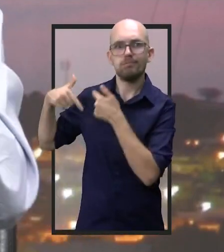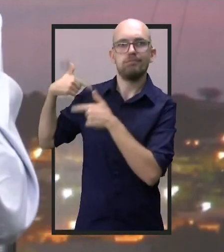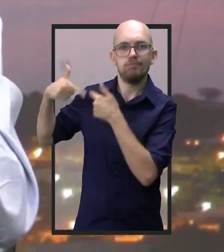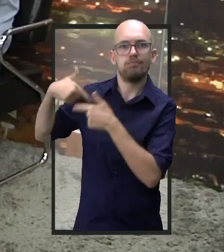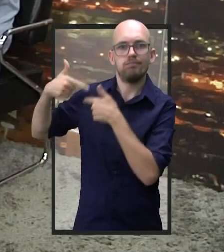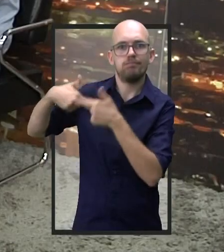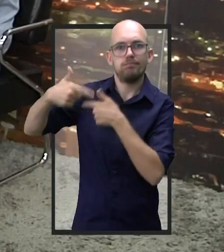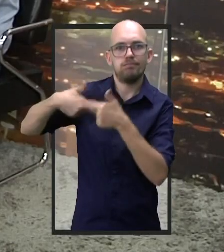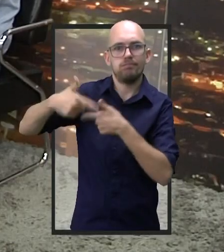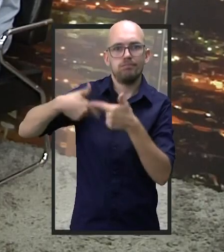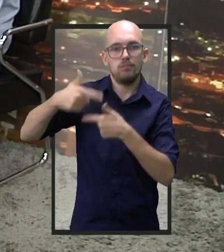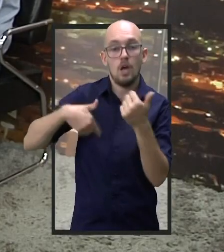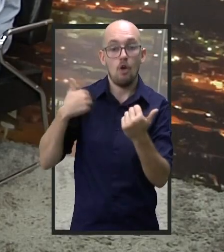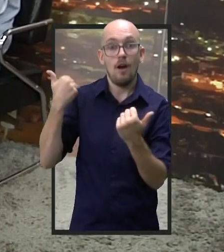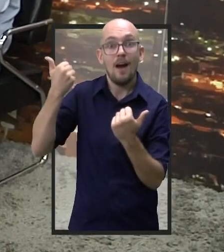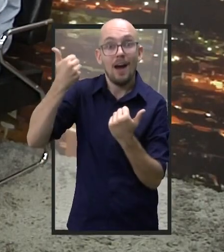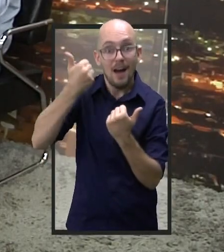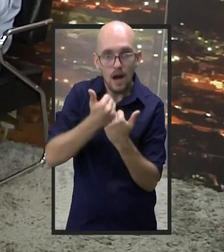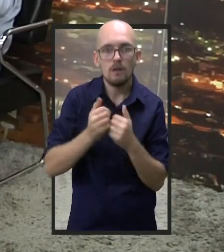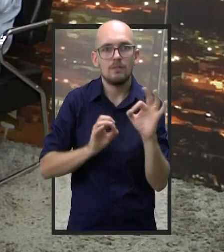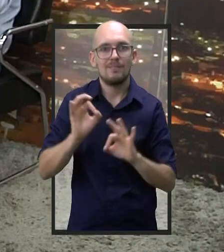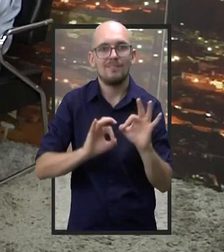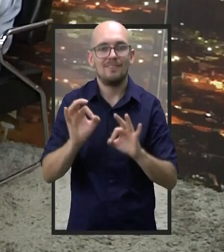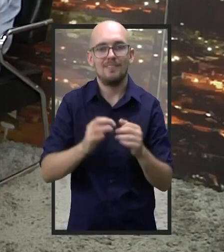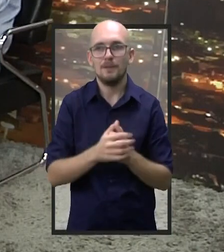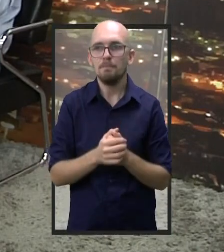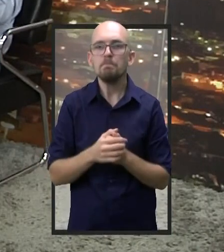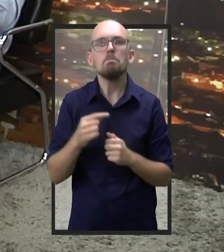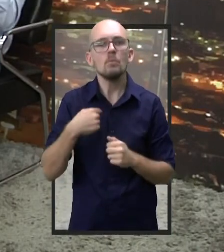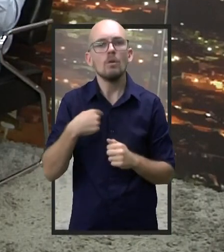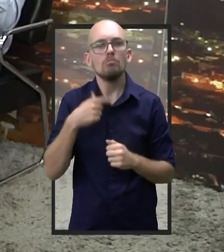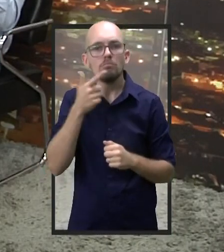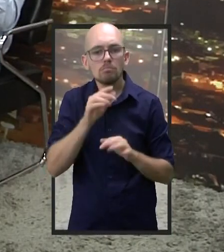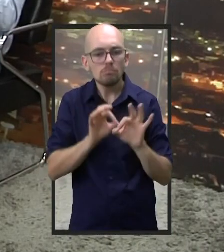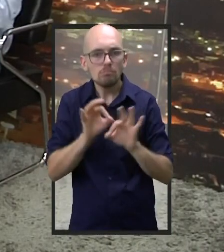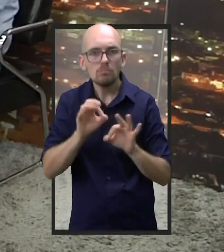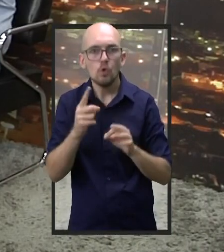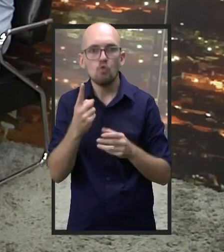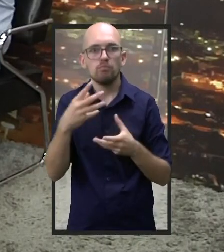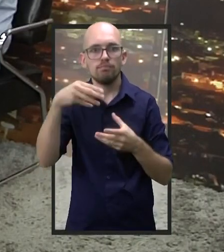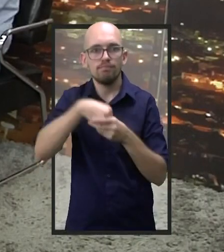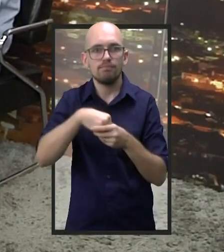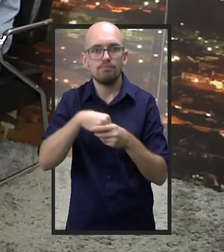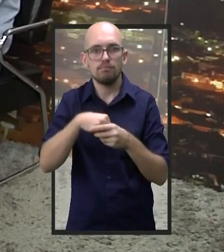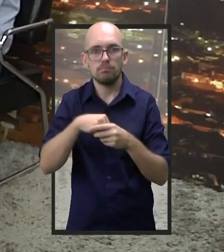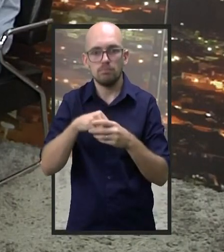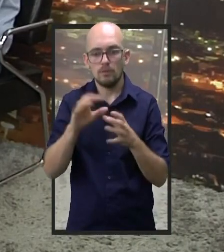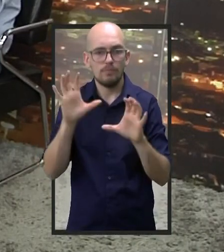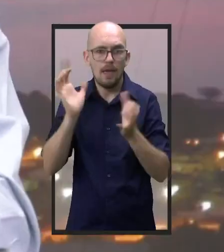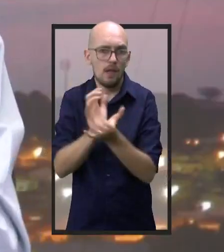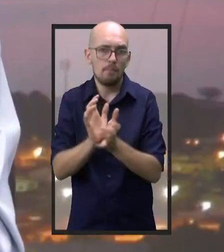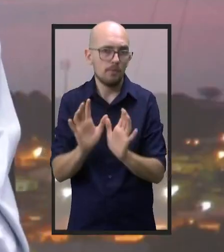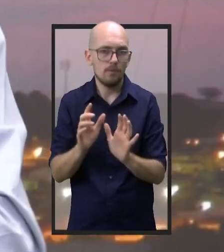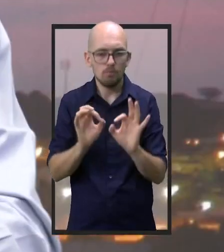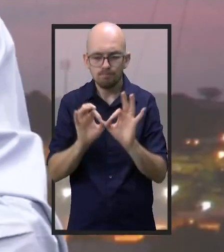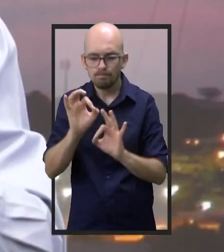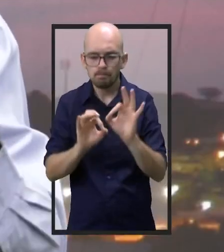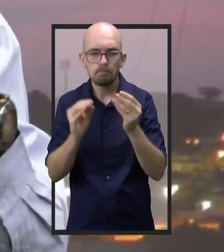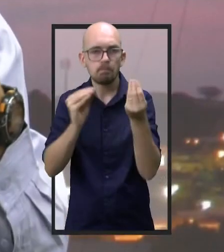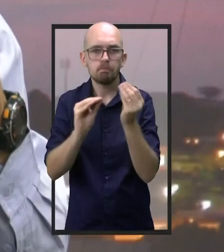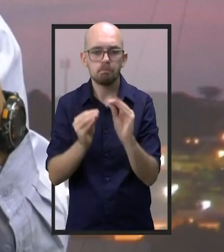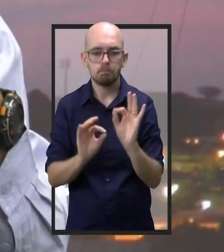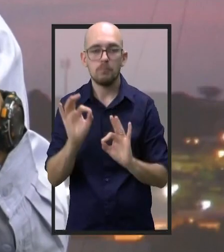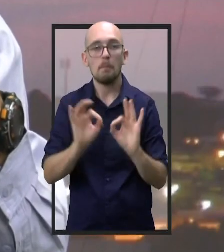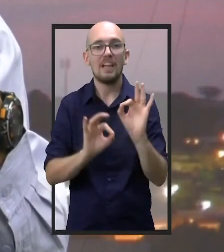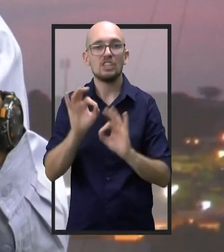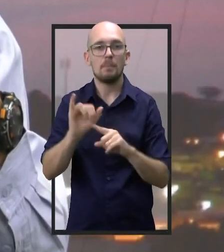tinha Ajudei uma estrutura. Ajudei a montar. Contribuiu Sou uma também. dentre as 33. Então, quando montei, planejamento estratégico é esse.